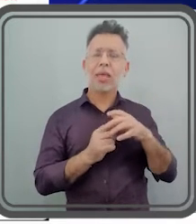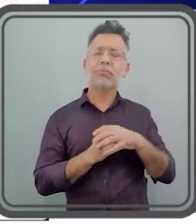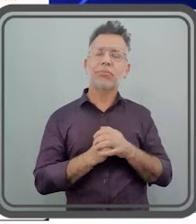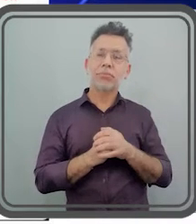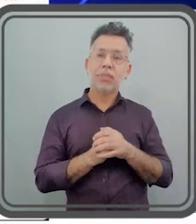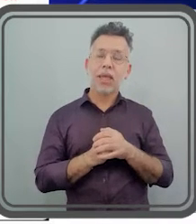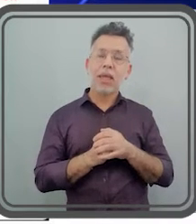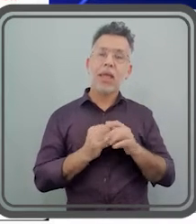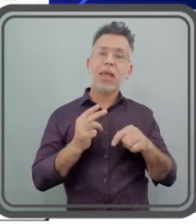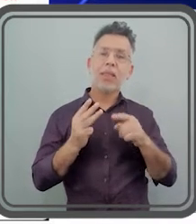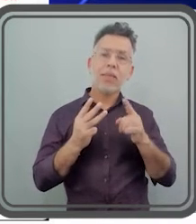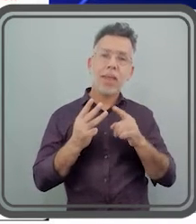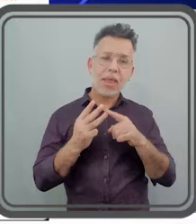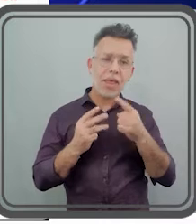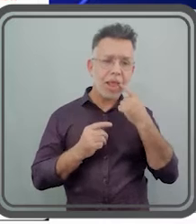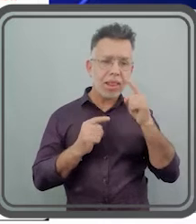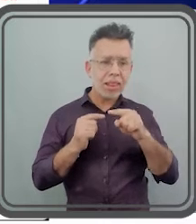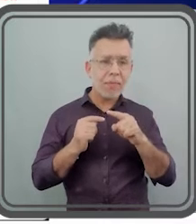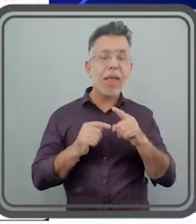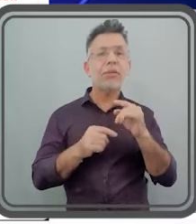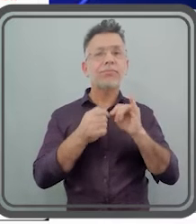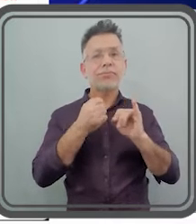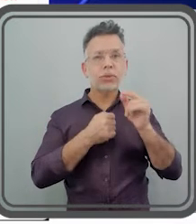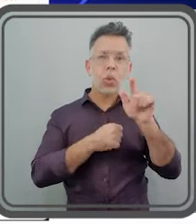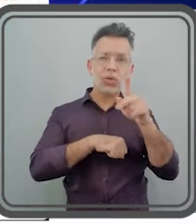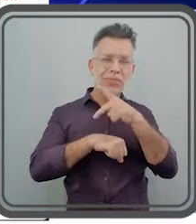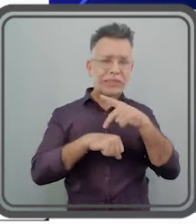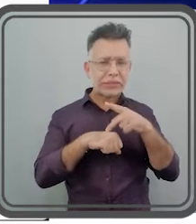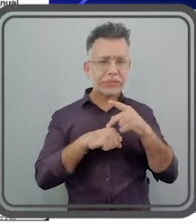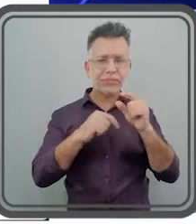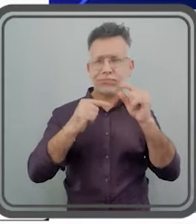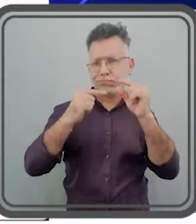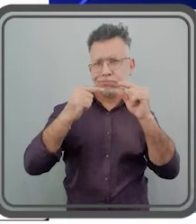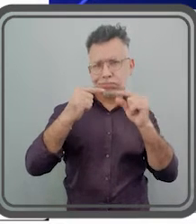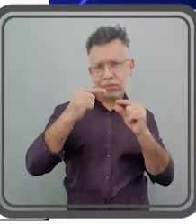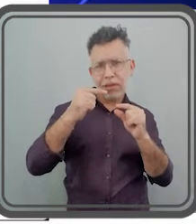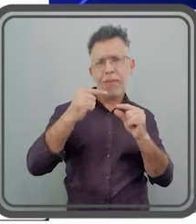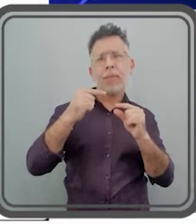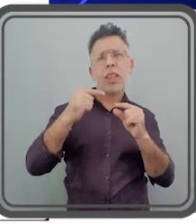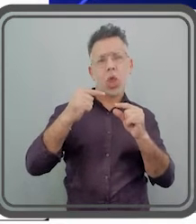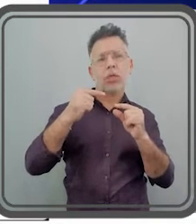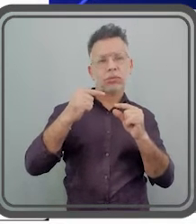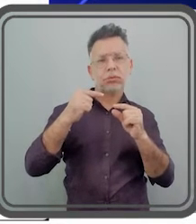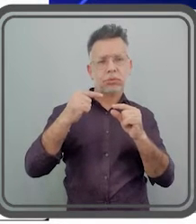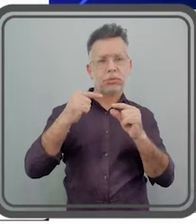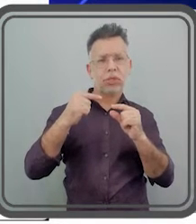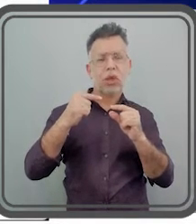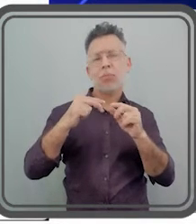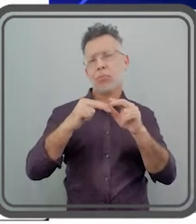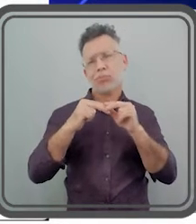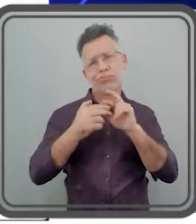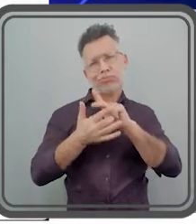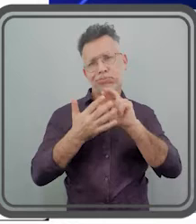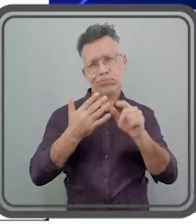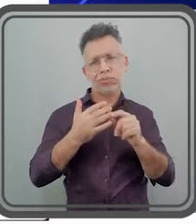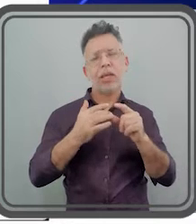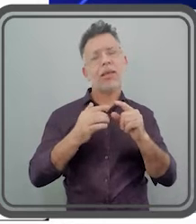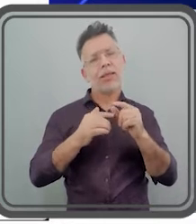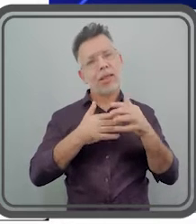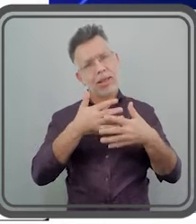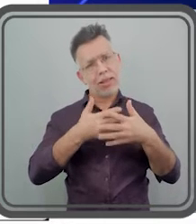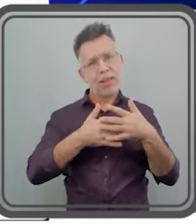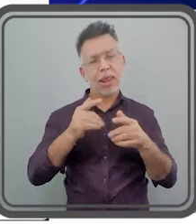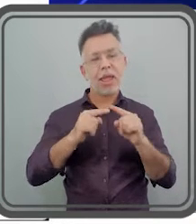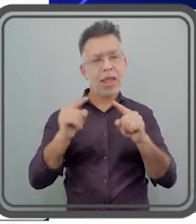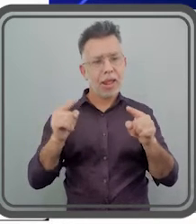buscadas e no gráfico ali a gente vê que o Internacional acaba não uma volume de buscas muito várias questões que acabam impactando